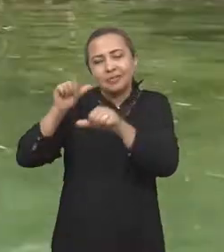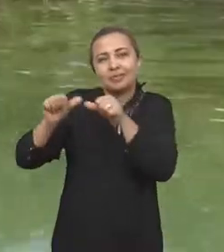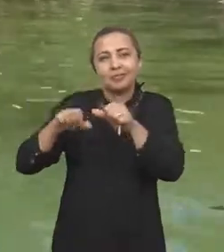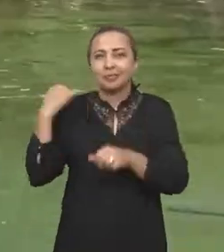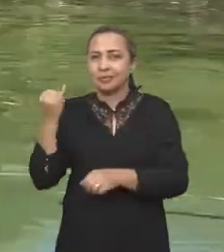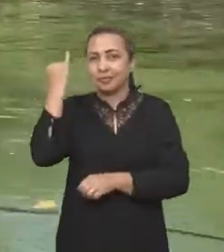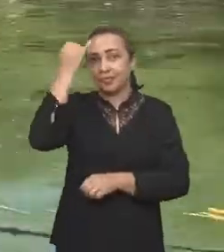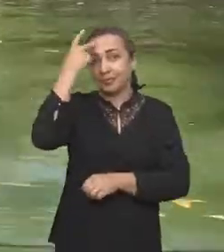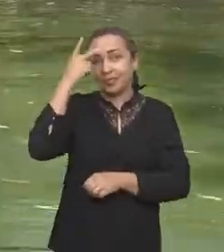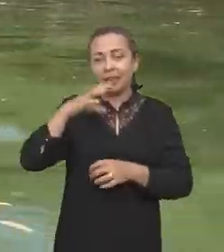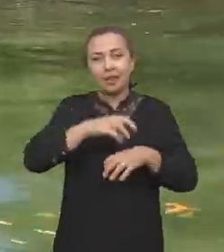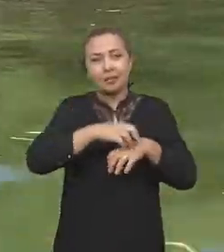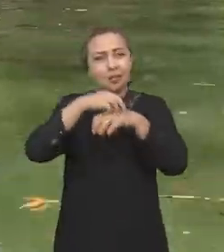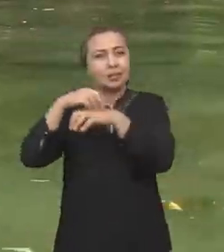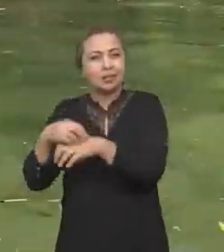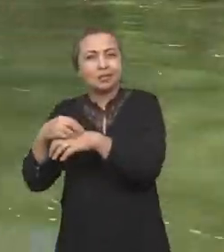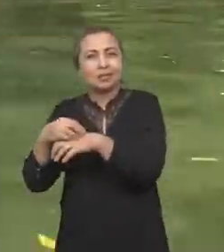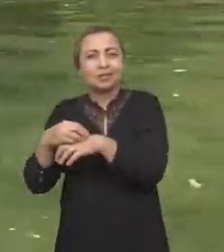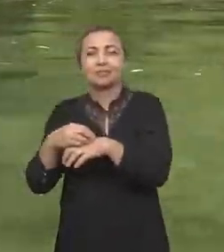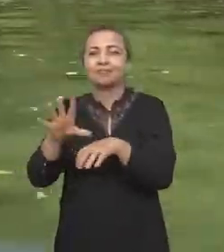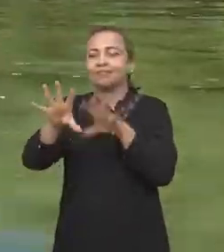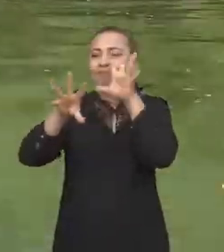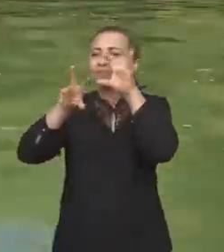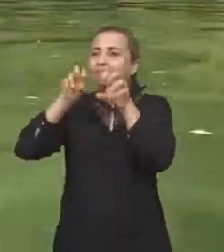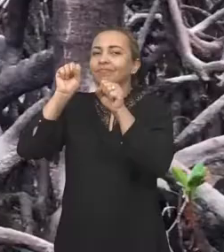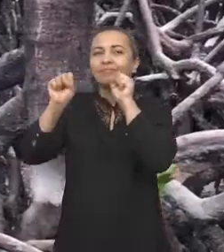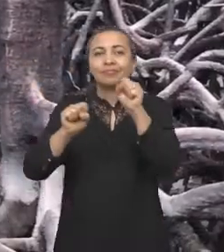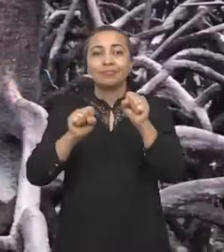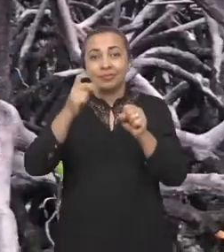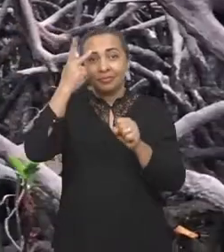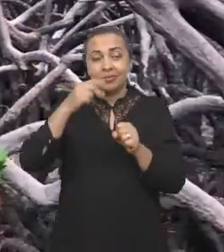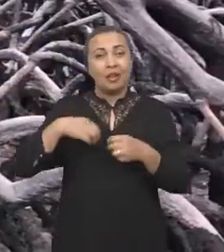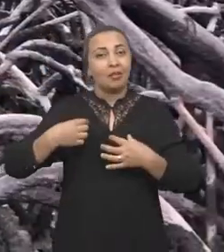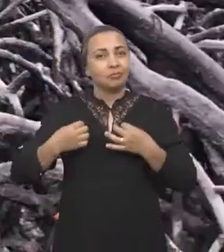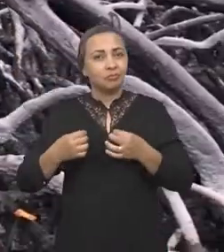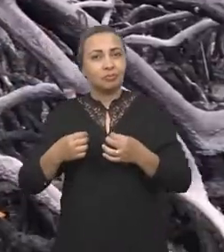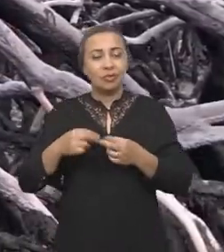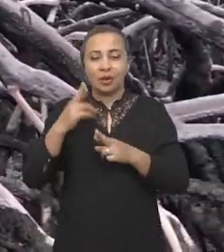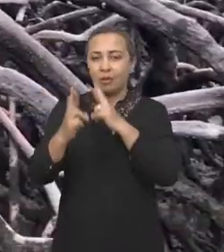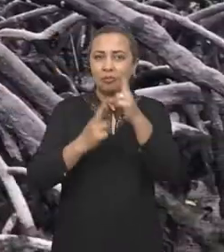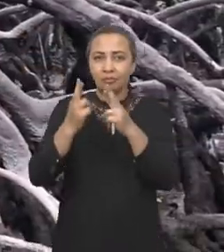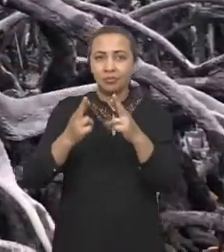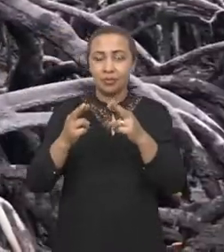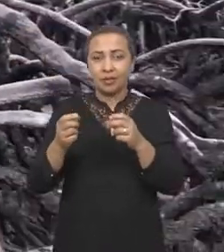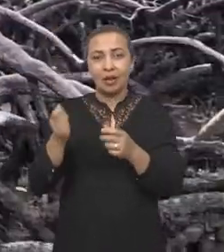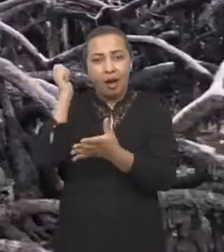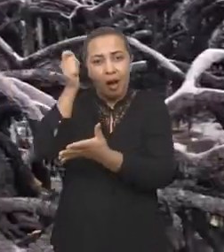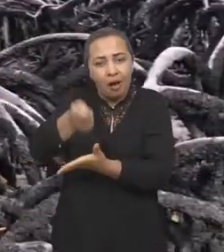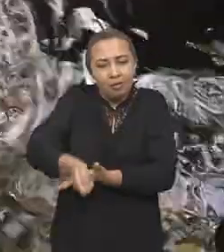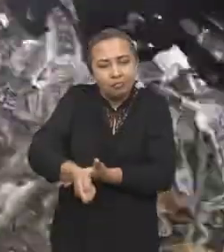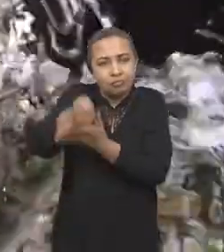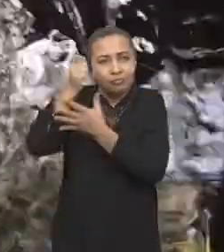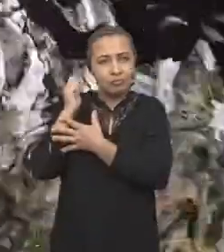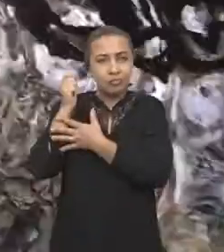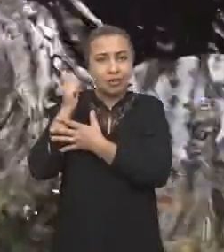de desempenharem fundamental papel na exportação de matéria orgânica para os estuários. Com relação à pesca, o